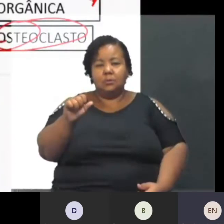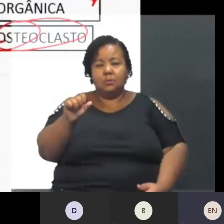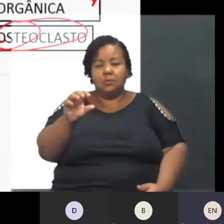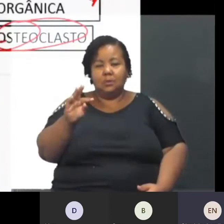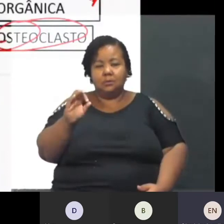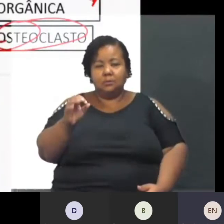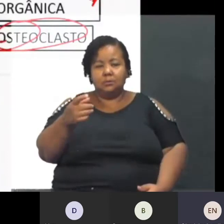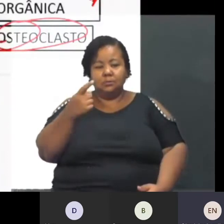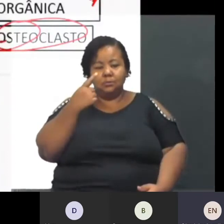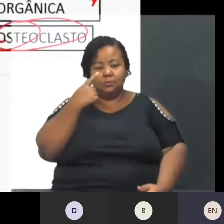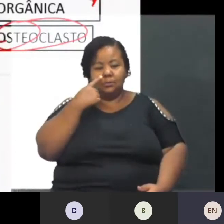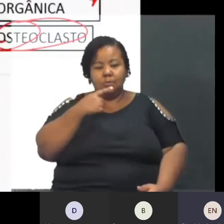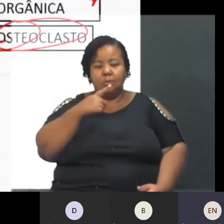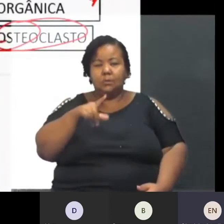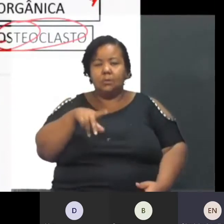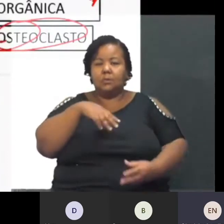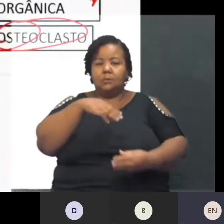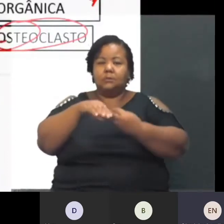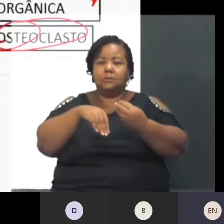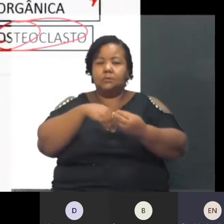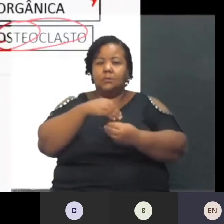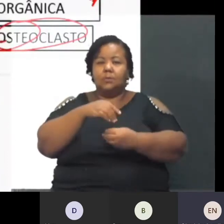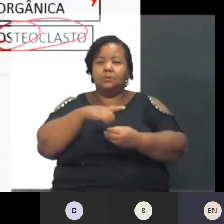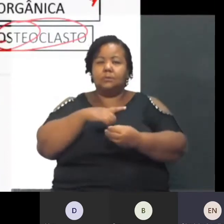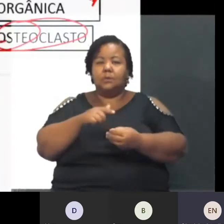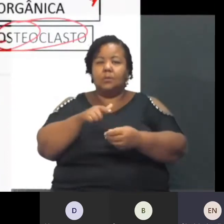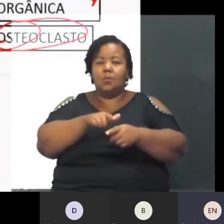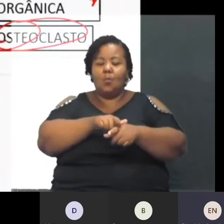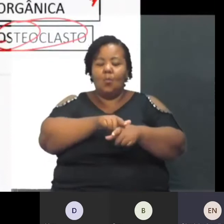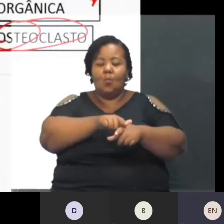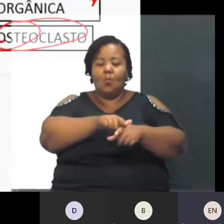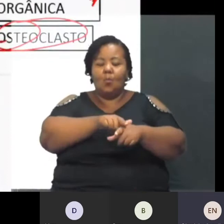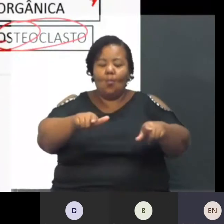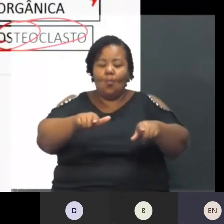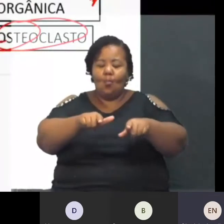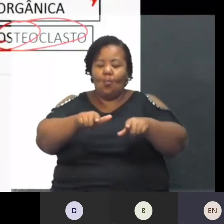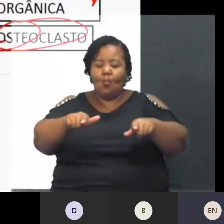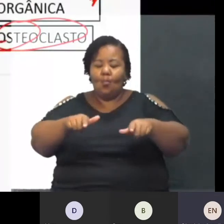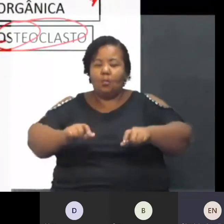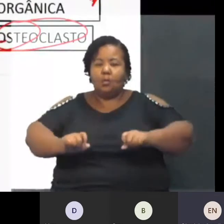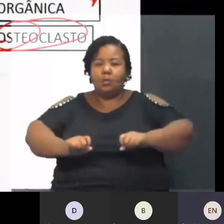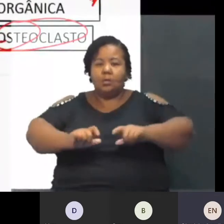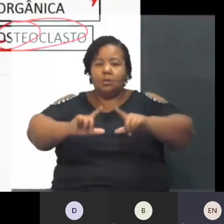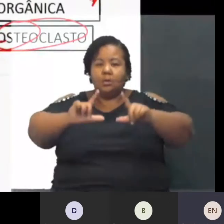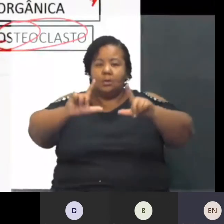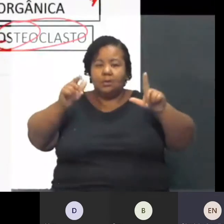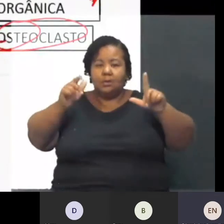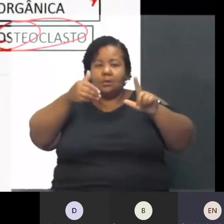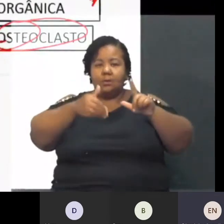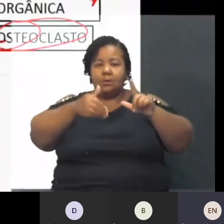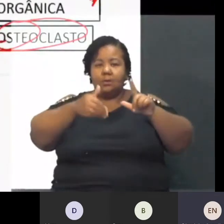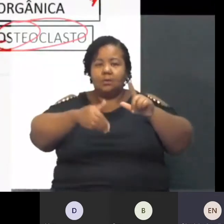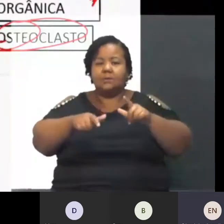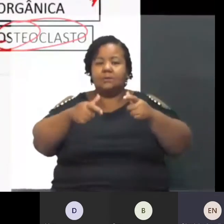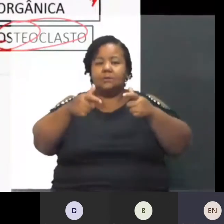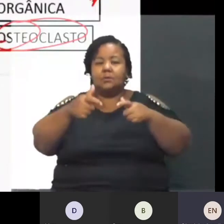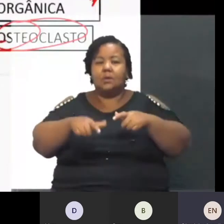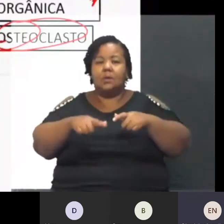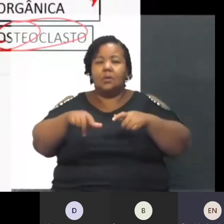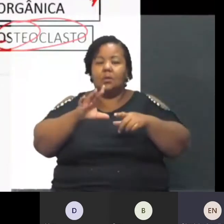o osteoclasto, ao redor dele, existe um espaço vazio, uma zona clara. Essa zona clara é um local